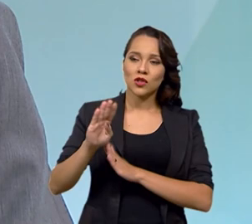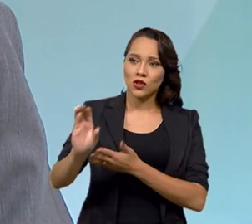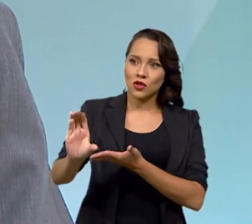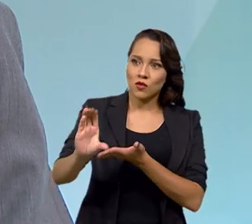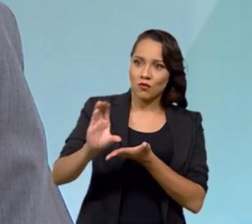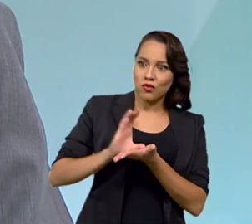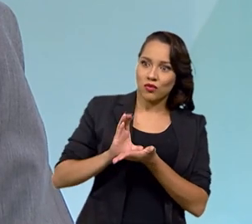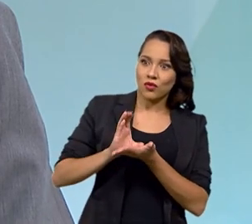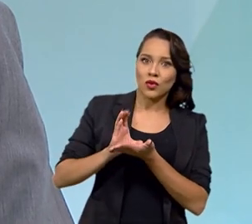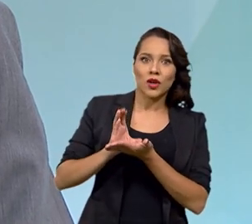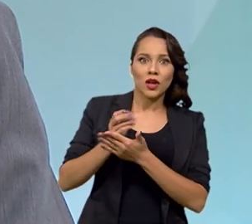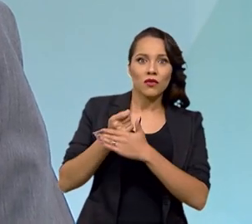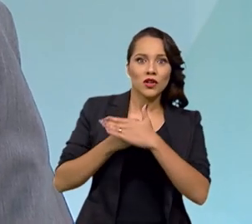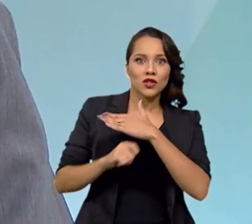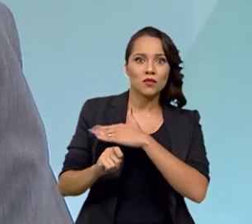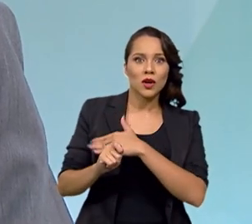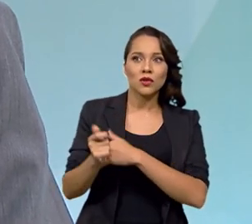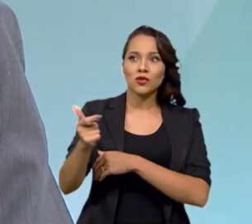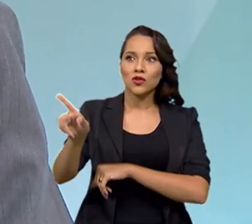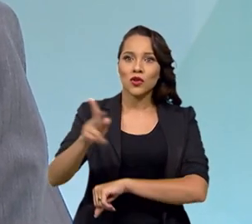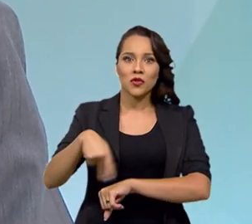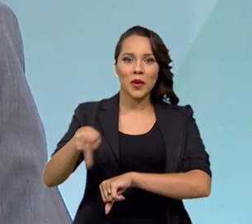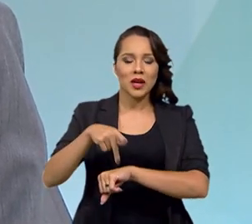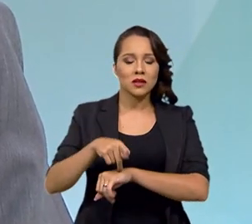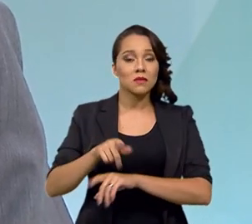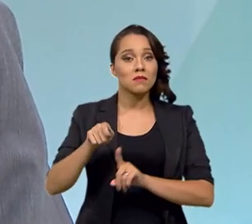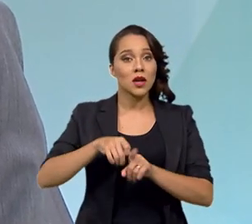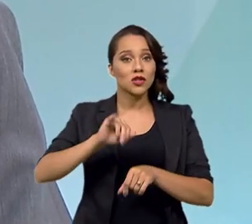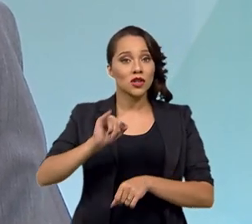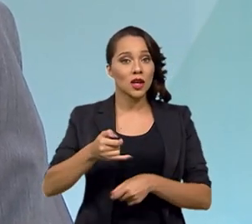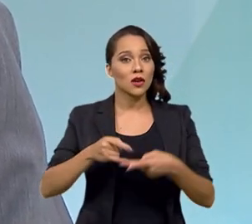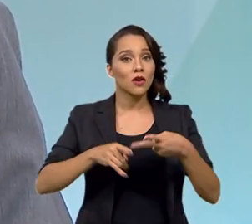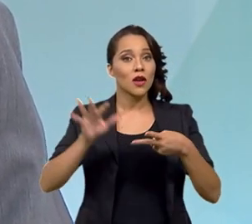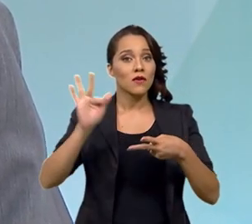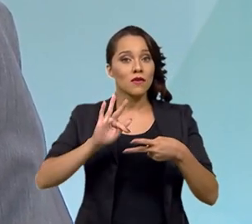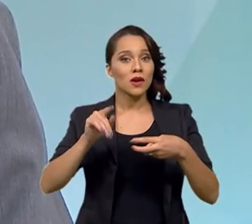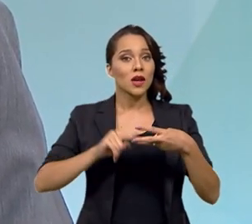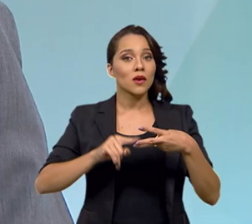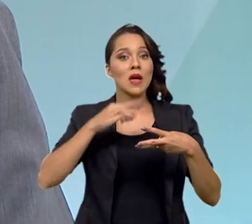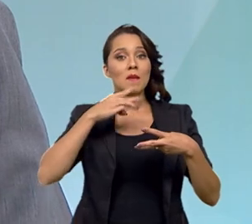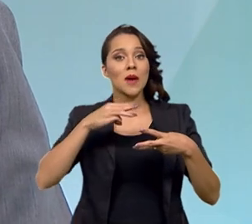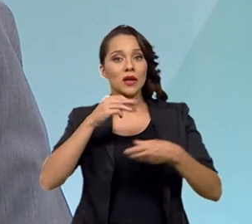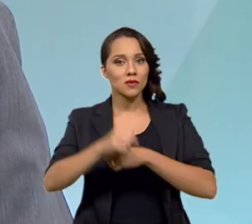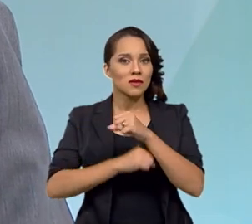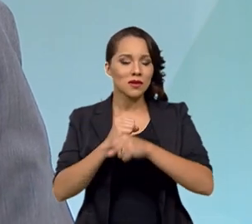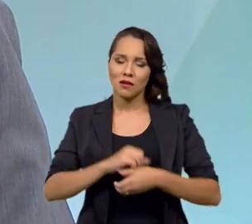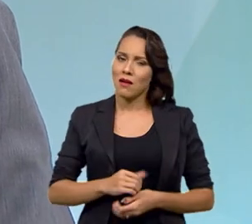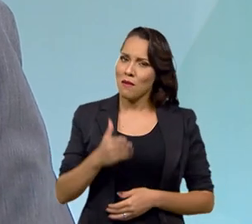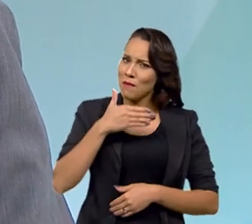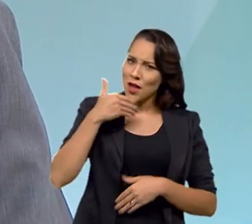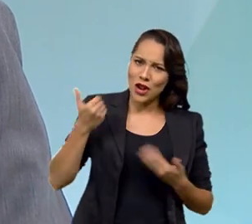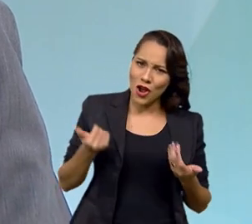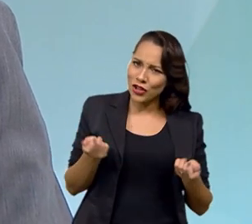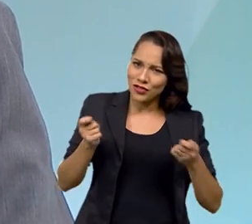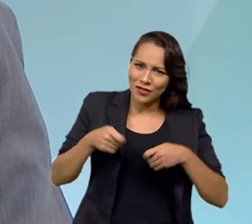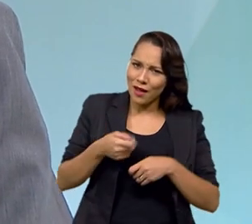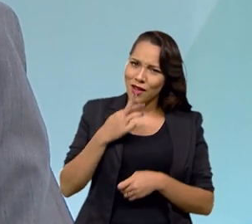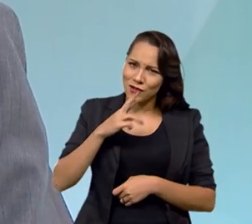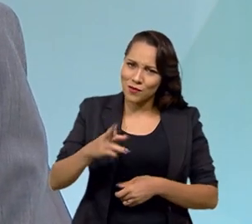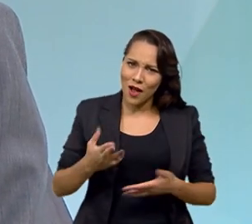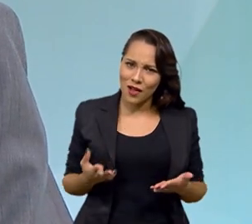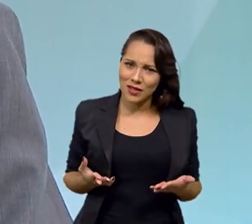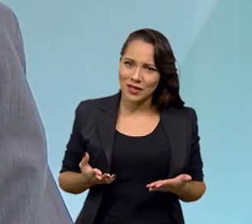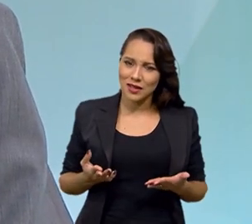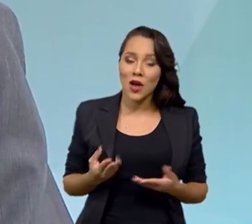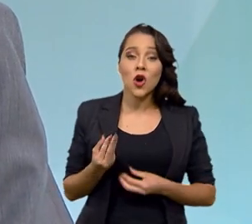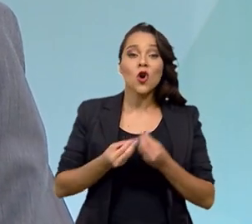recebimento de investimento Esther Esther estrangeiro em janeiro e fevereiro e março desse ano é a melhor maneira então assim como é que